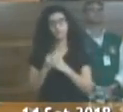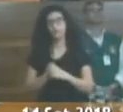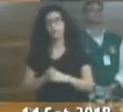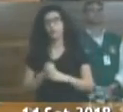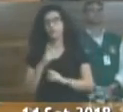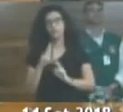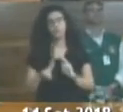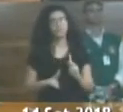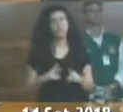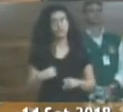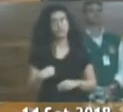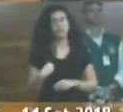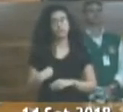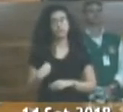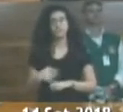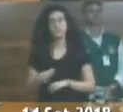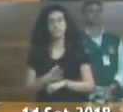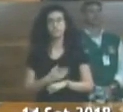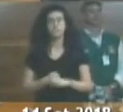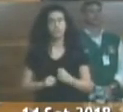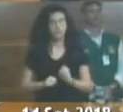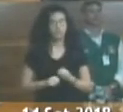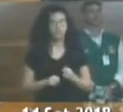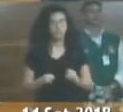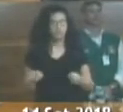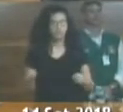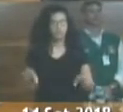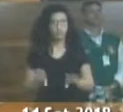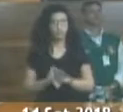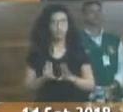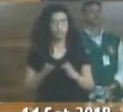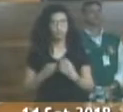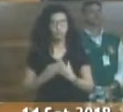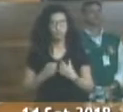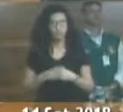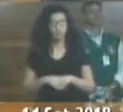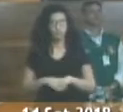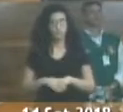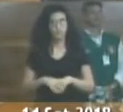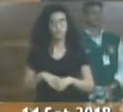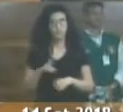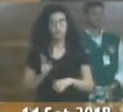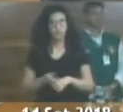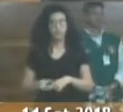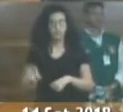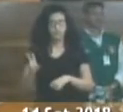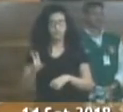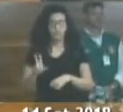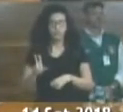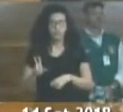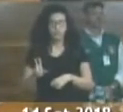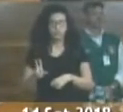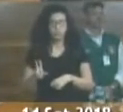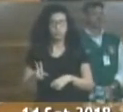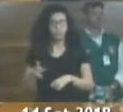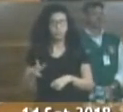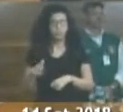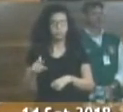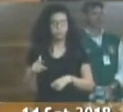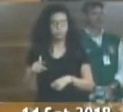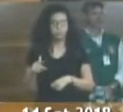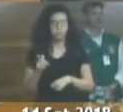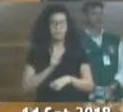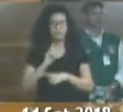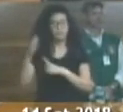essas populações que vivem aqui, nessas comunidades, elas, a todo tempo, elas estão sendo tensionadas por